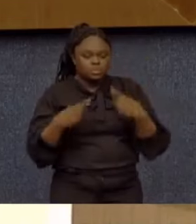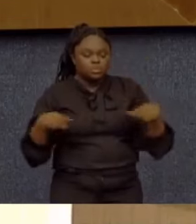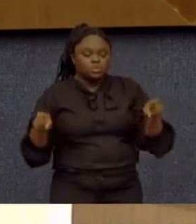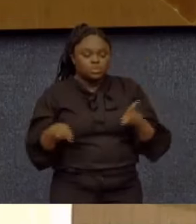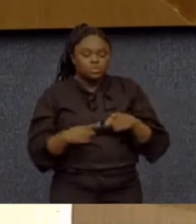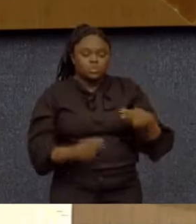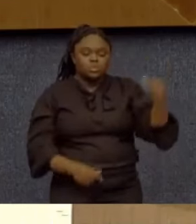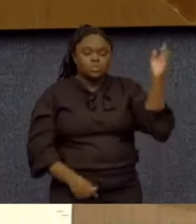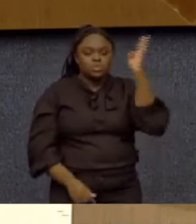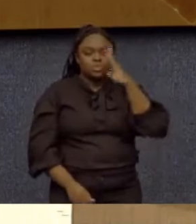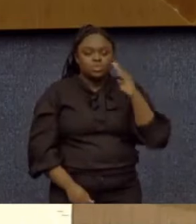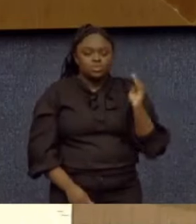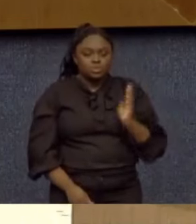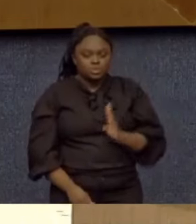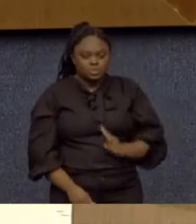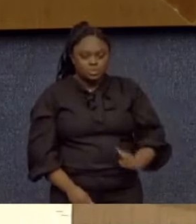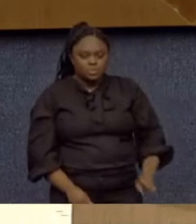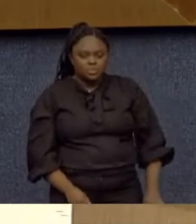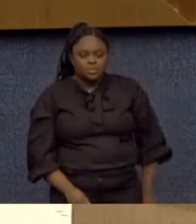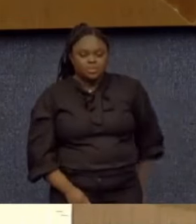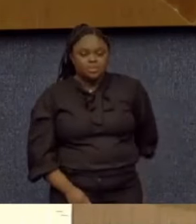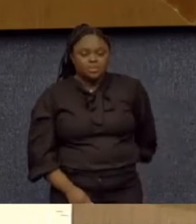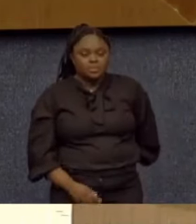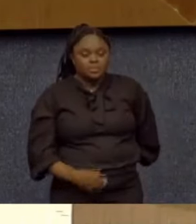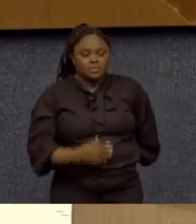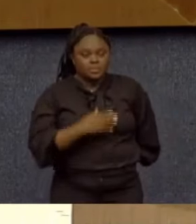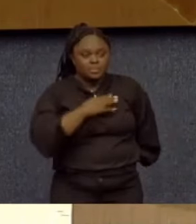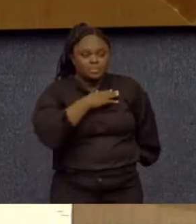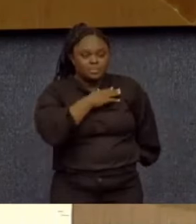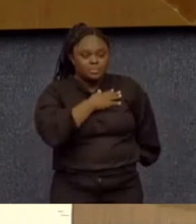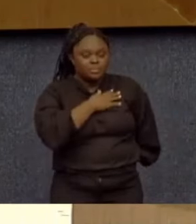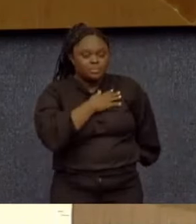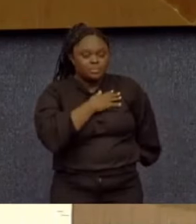para ouvirem o hino nacional brasileiro.